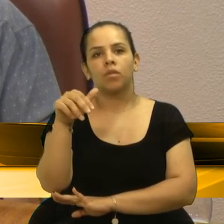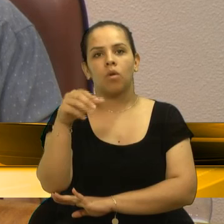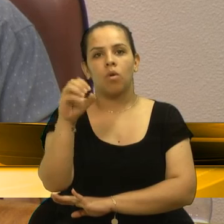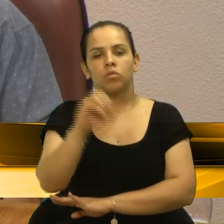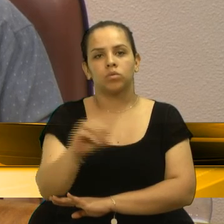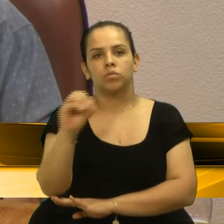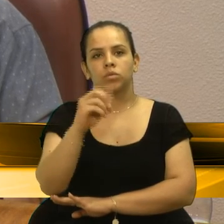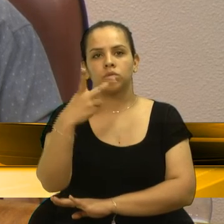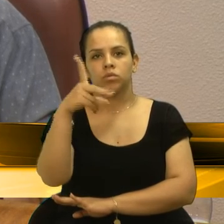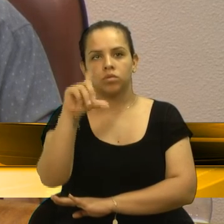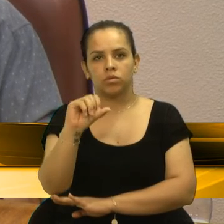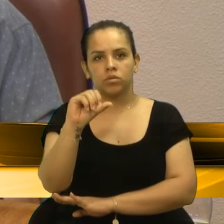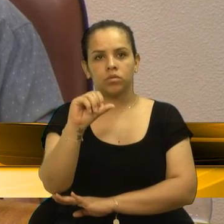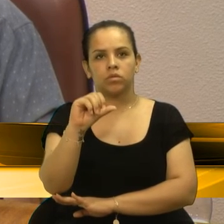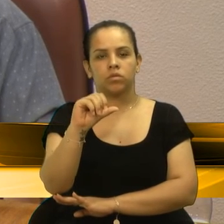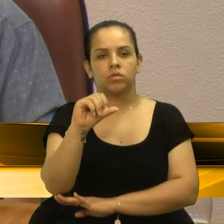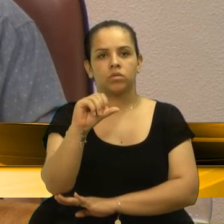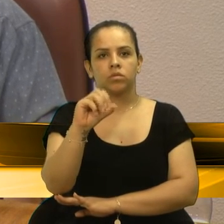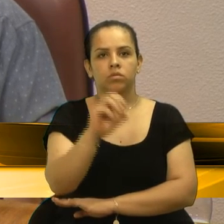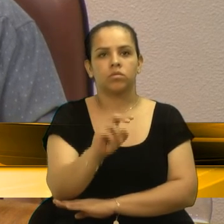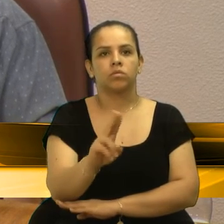minutos 17. Usuário: